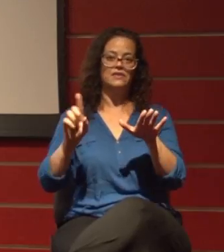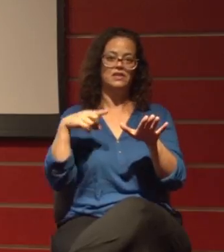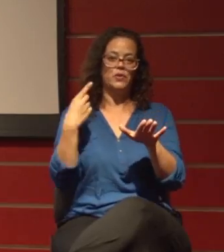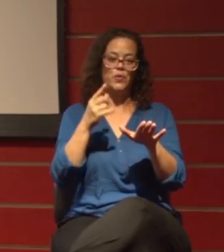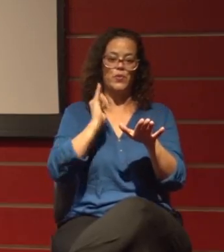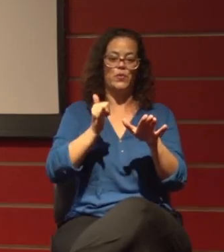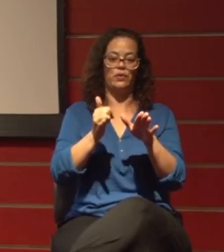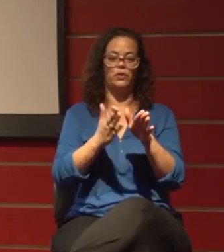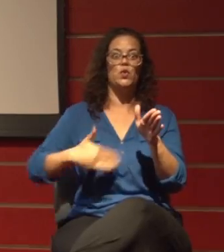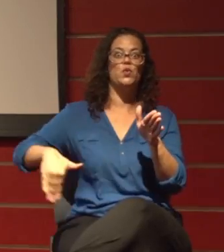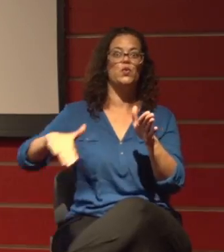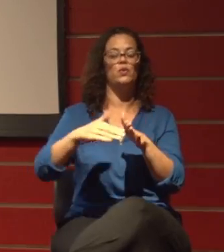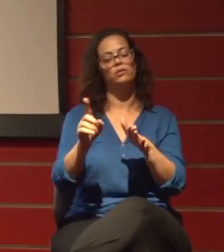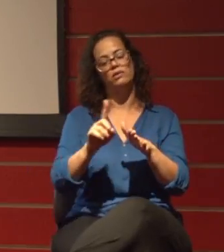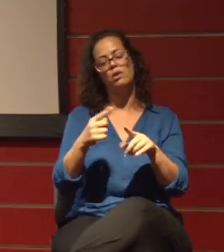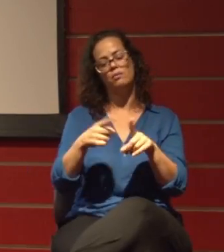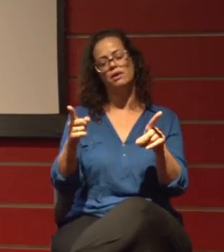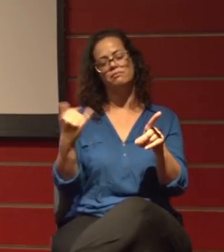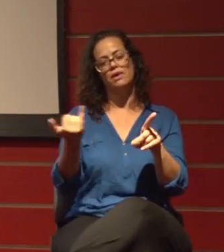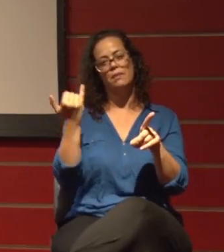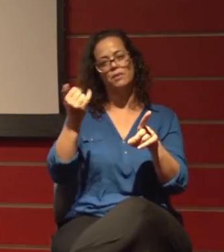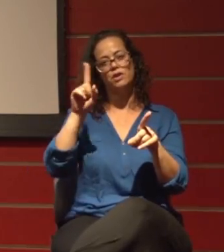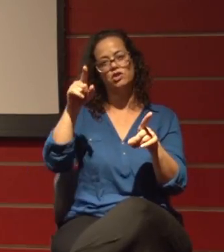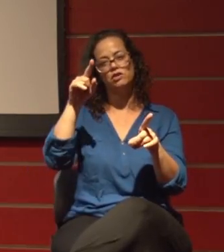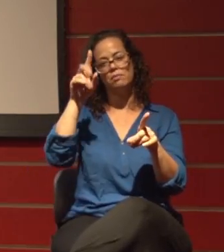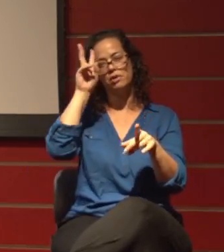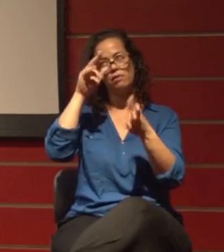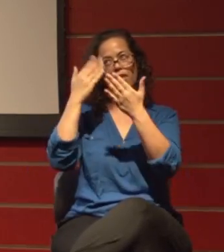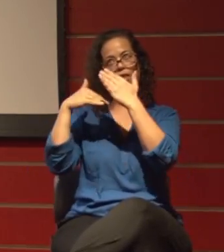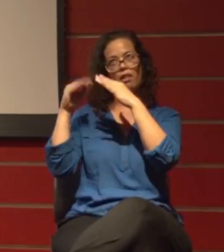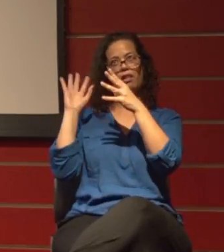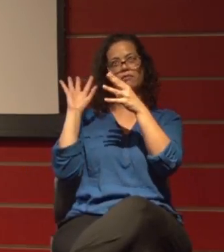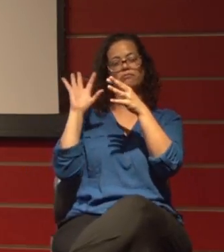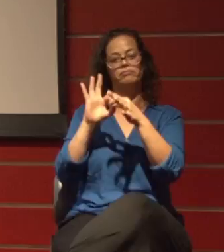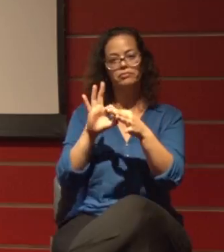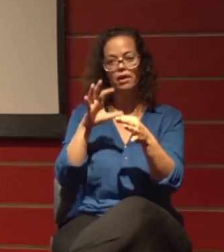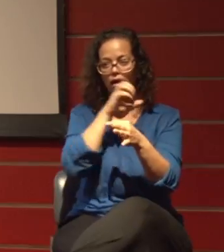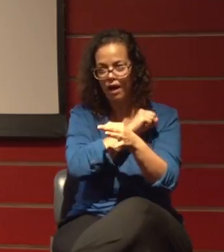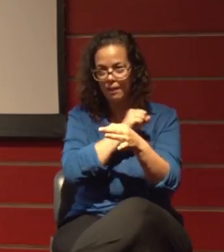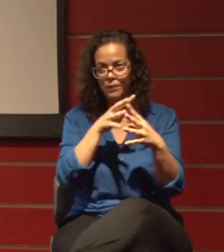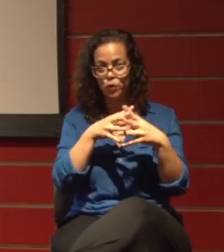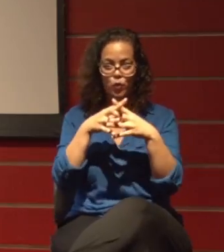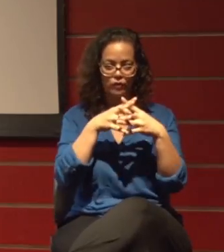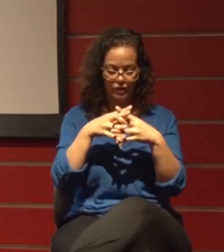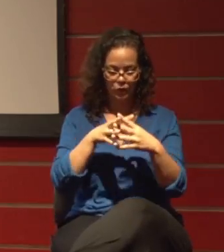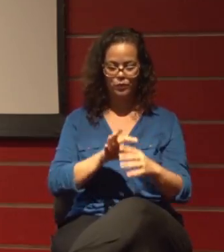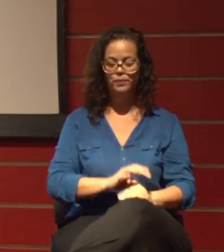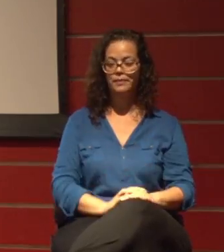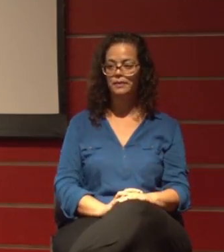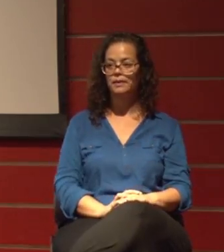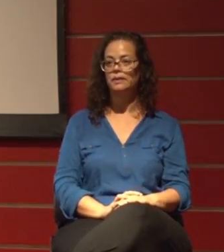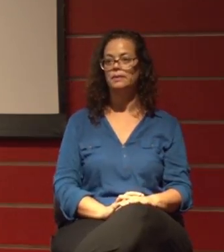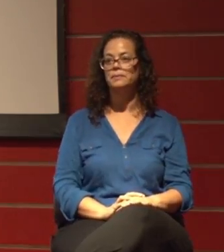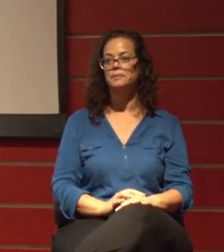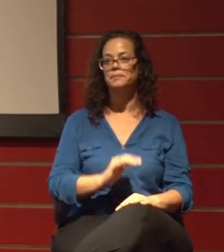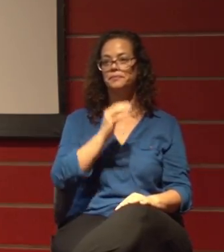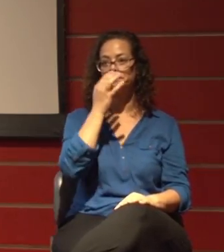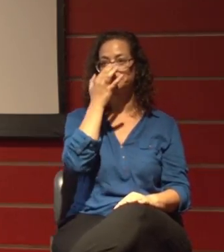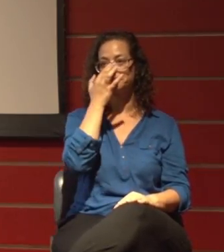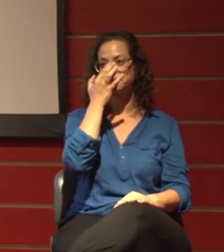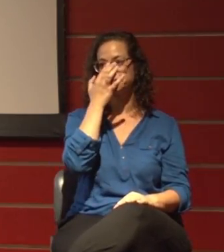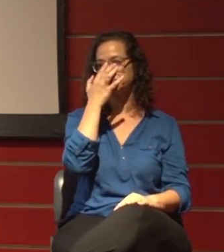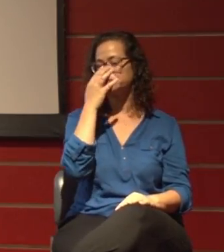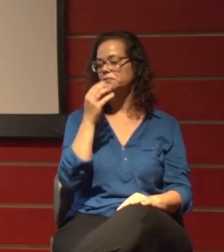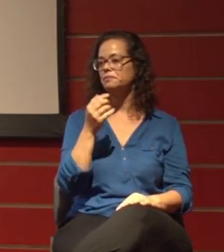importante paraa resolução ou ou para pra incitação desse conflito né eh Então